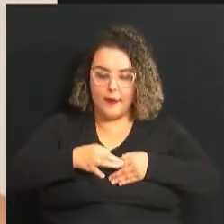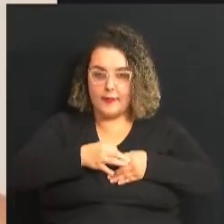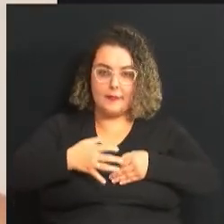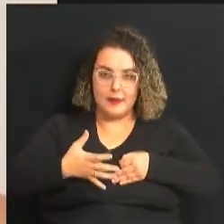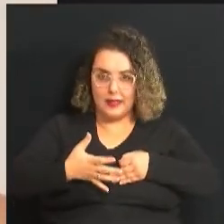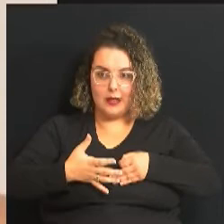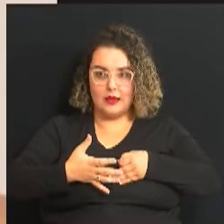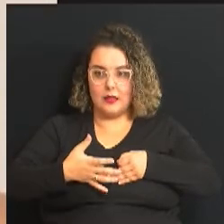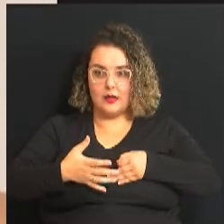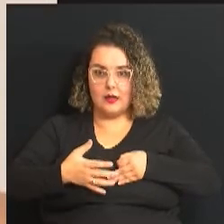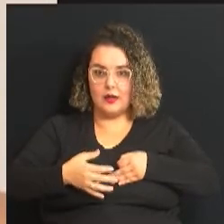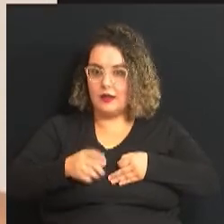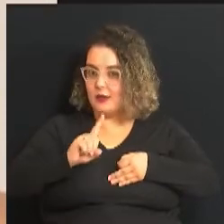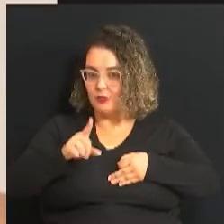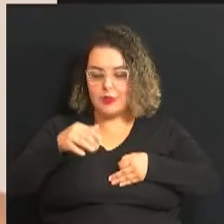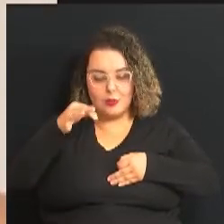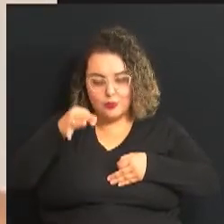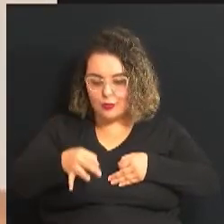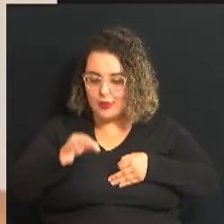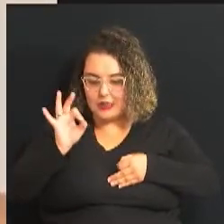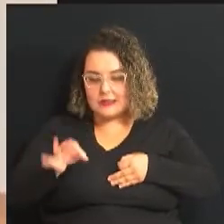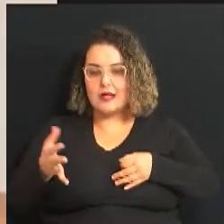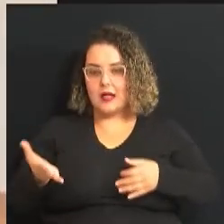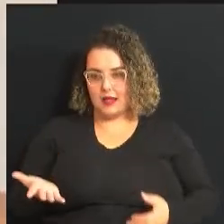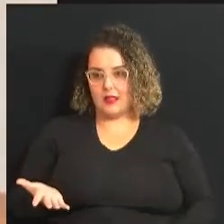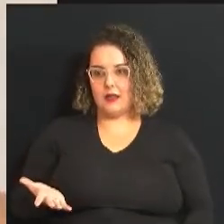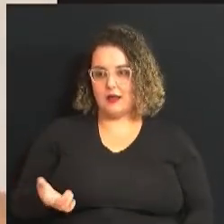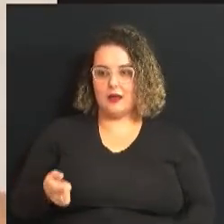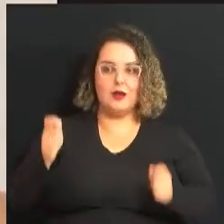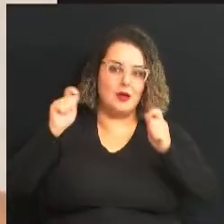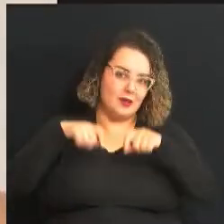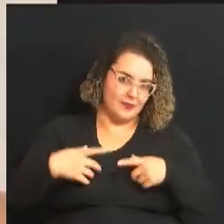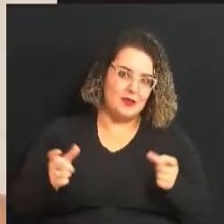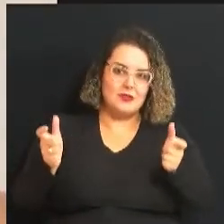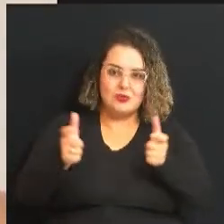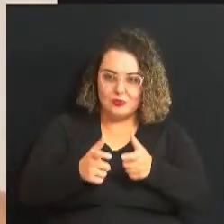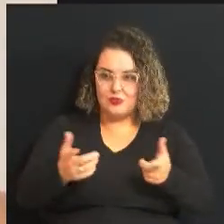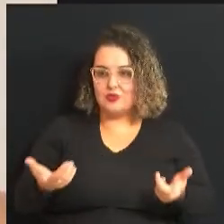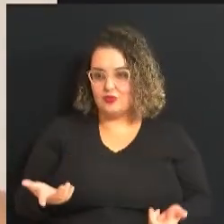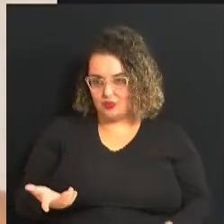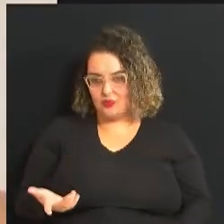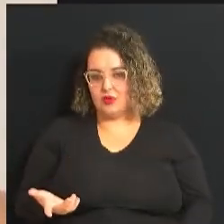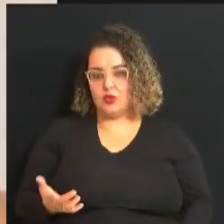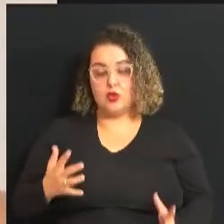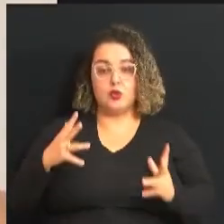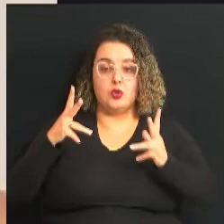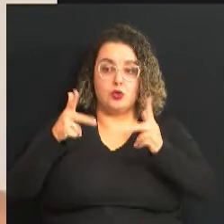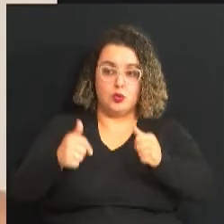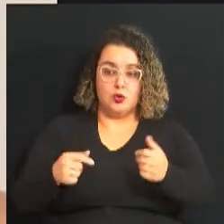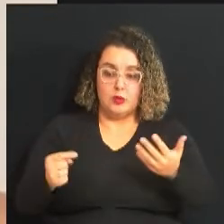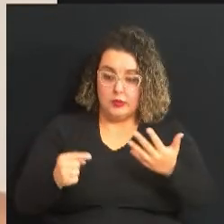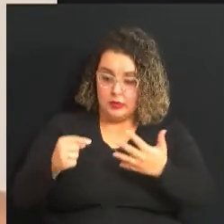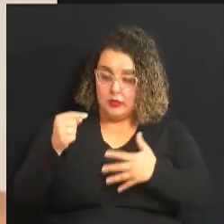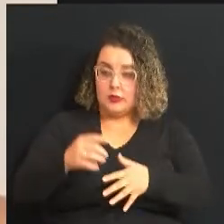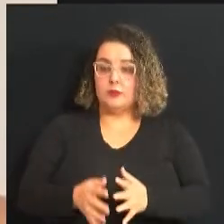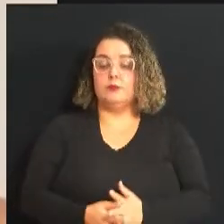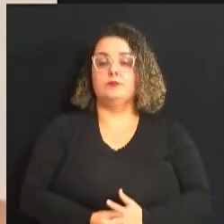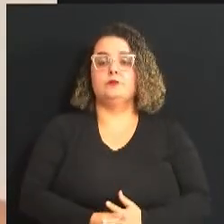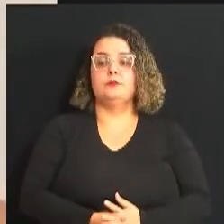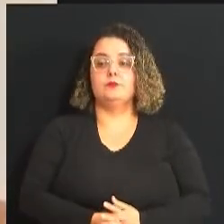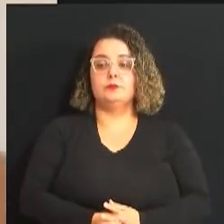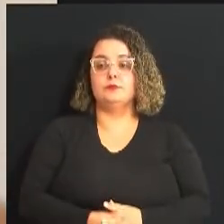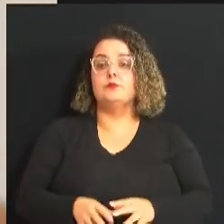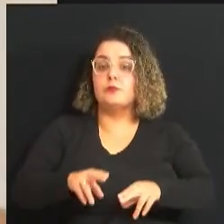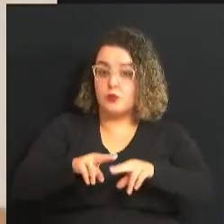no lugar certo onde deveria estar, então a eficácia diminui. Existem todos esses fatores, tá? Então, por isso que precisa